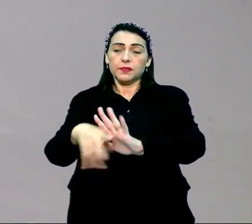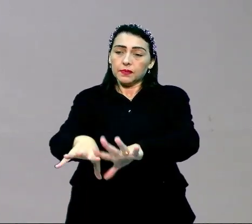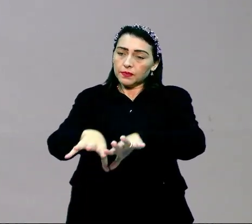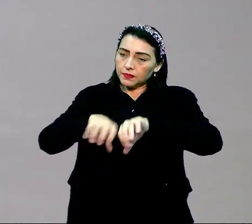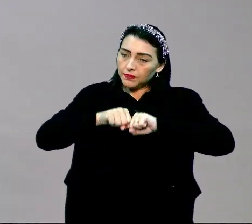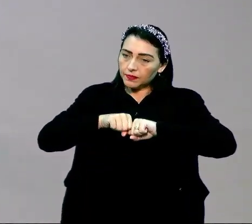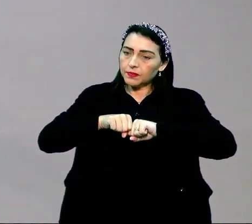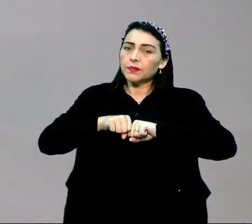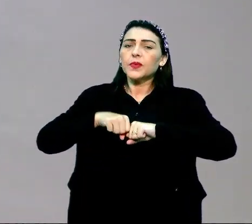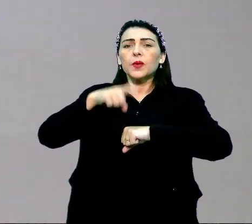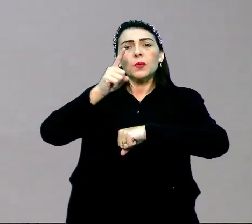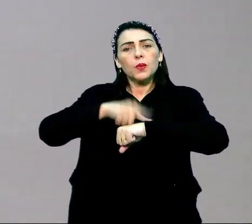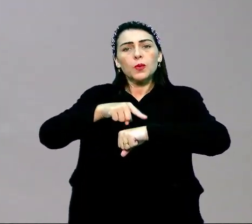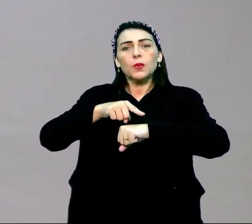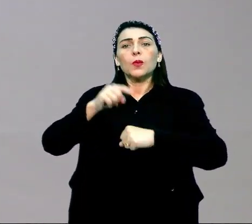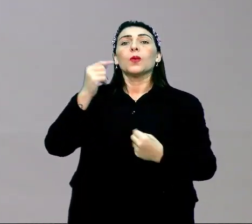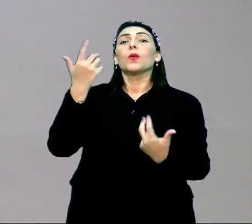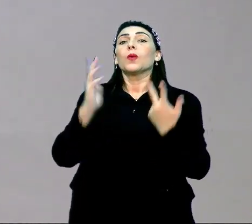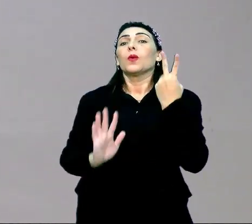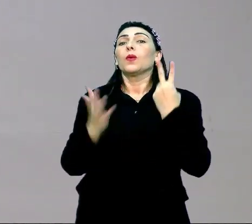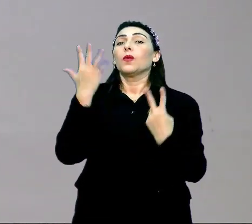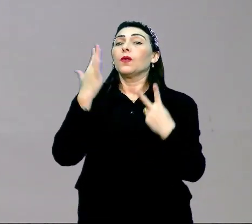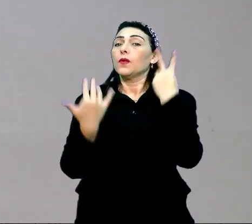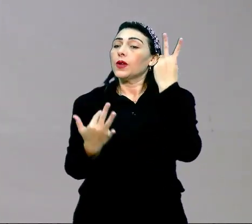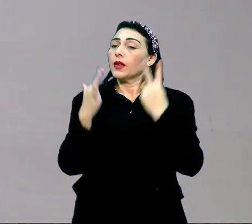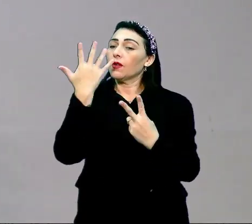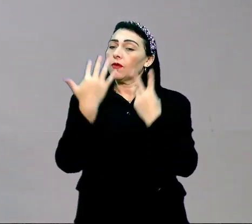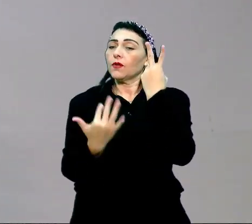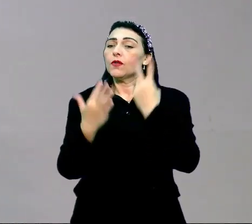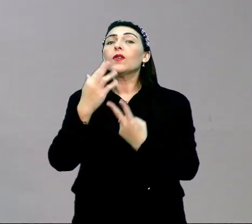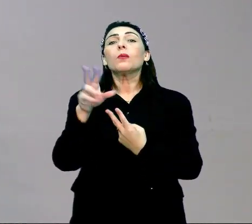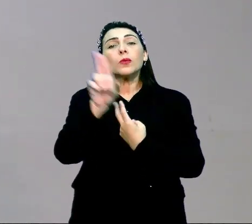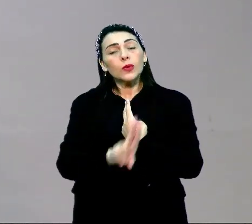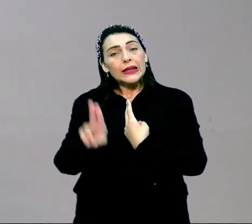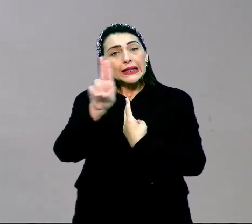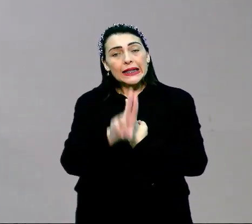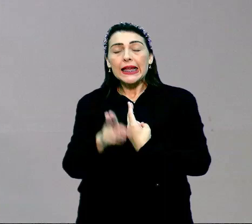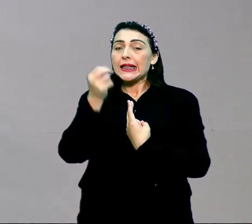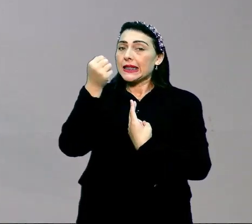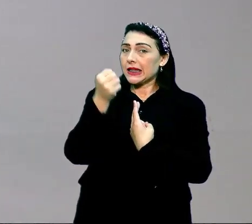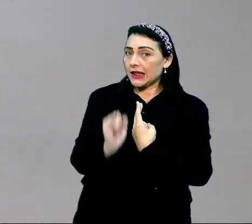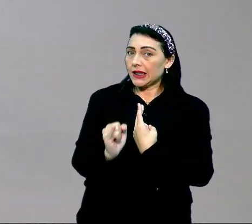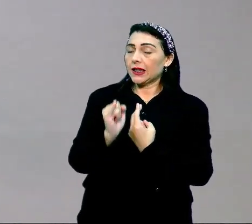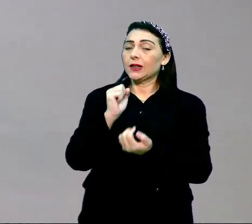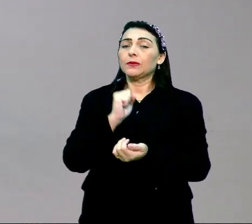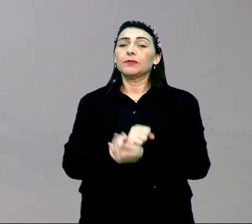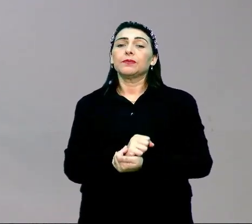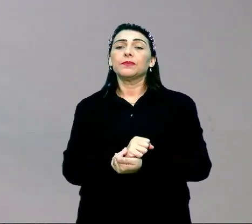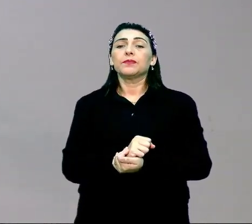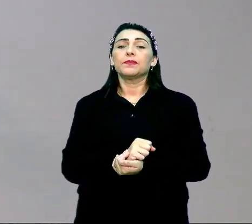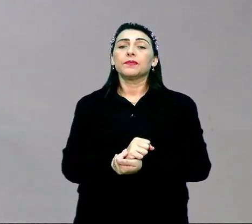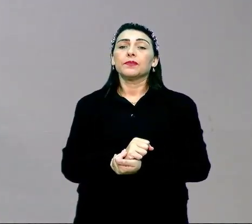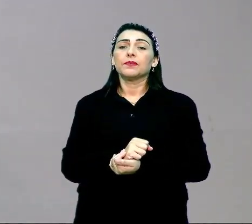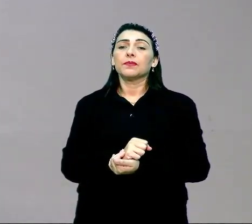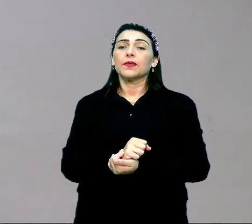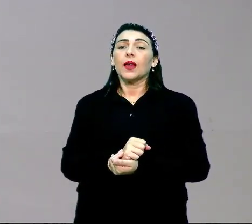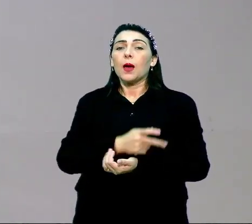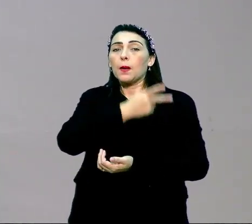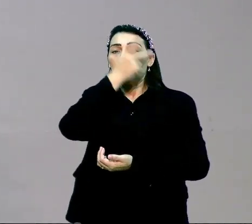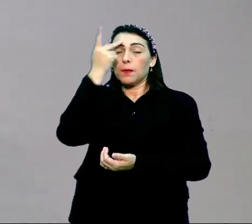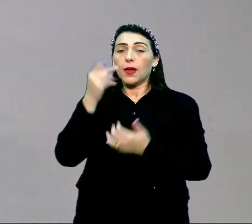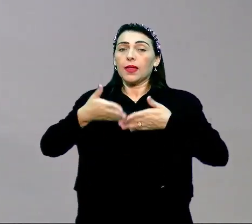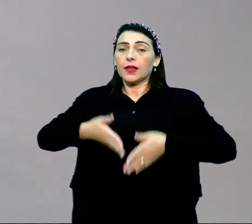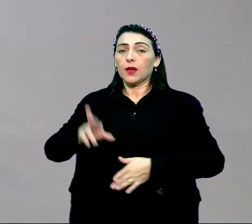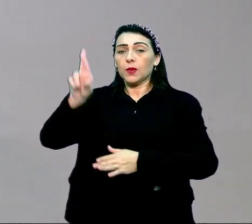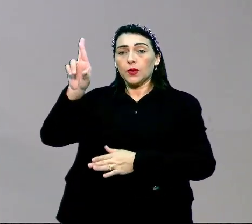A partir do momento, o frevo, vamos usar o exemplo do frevo. Se um rio-grandense